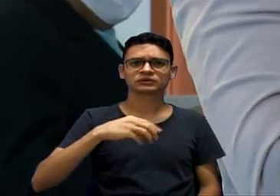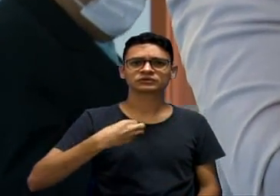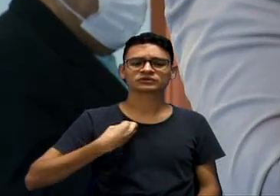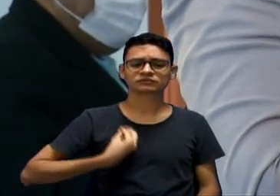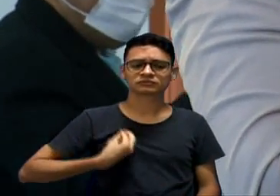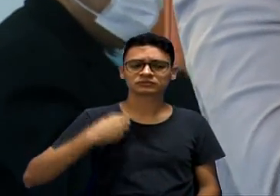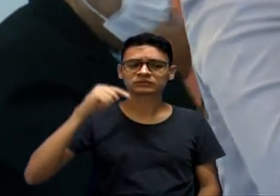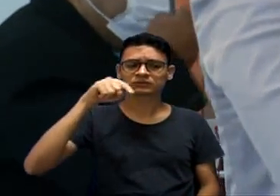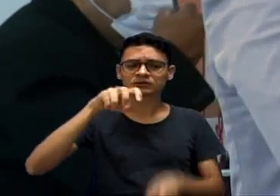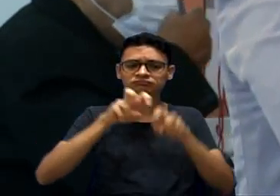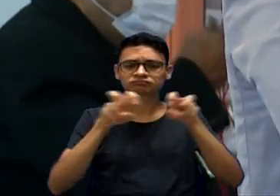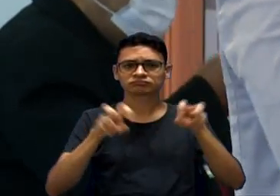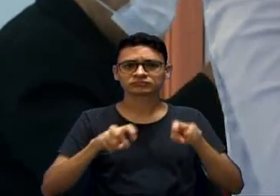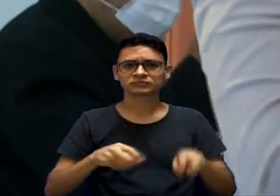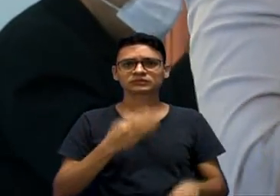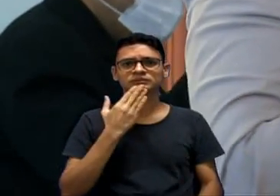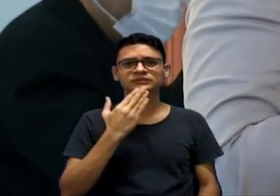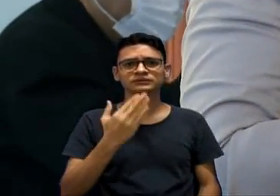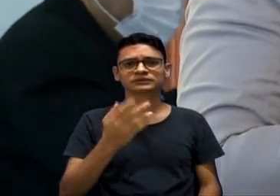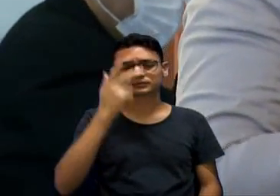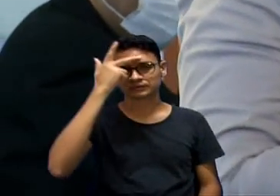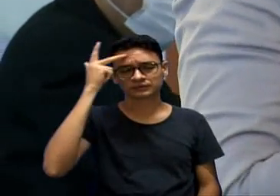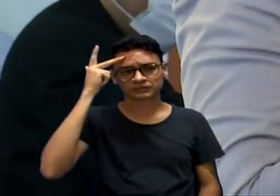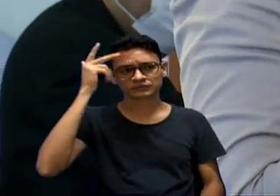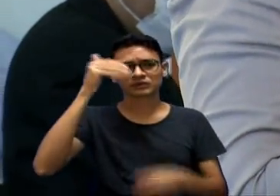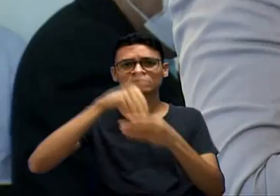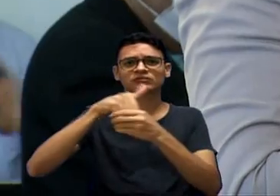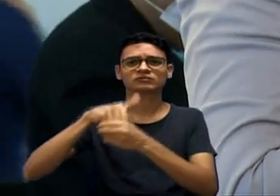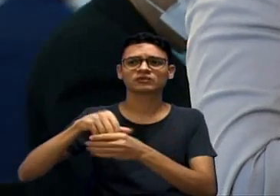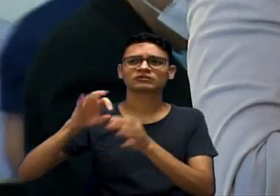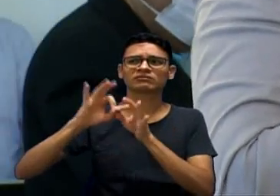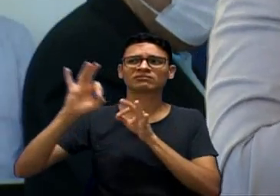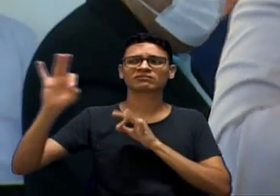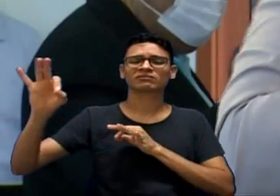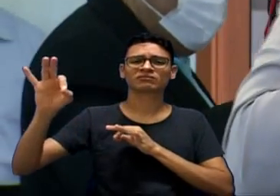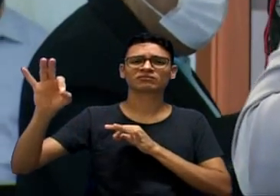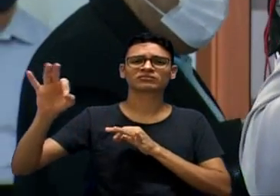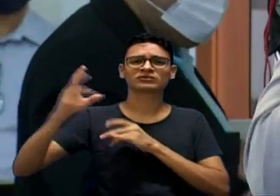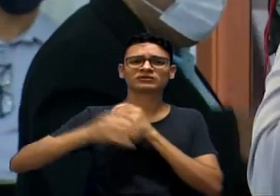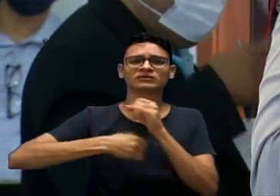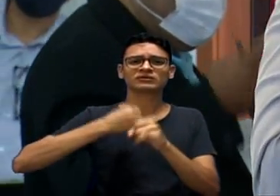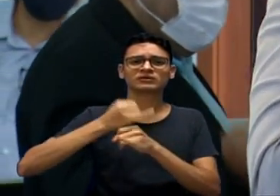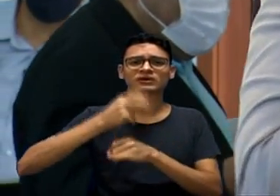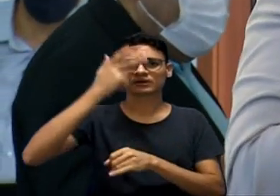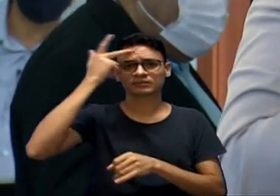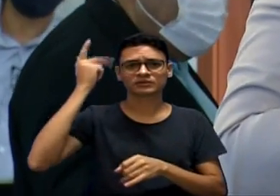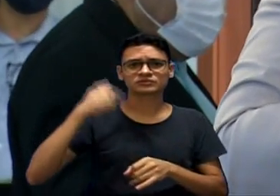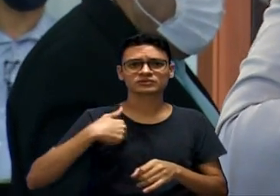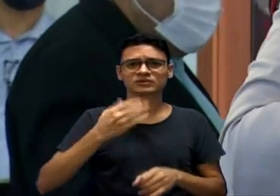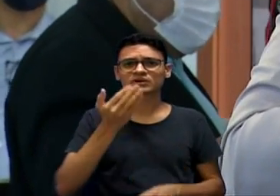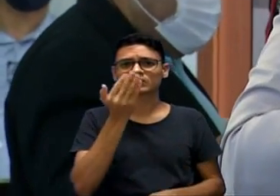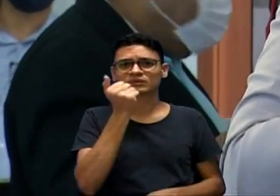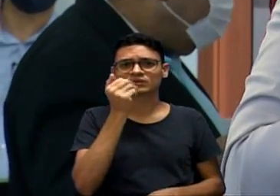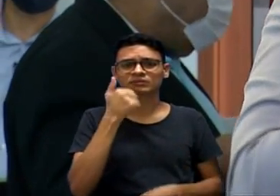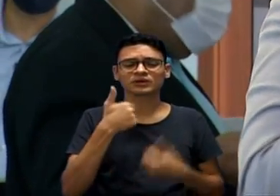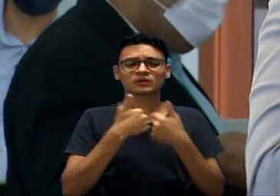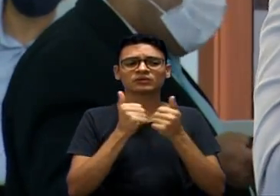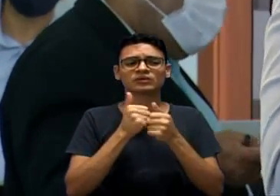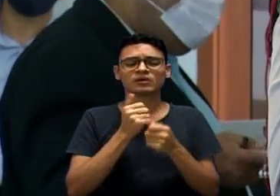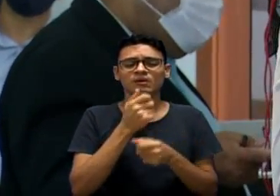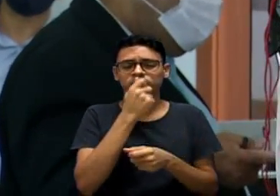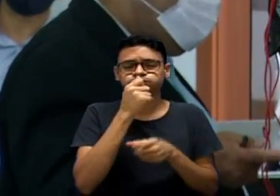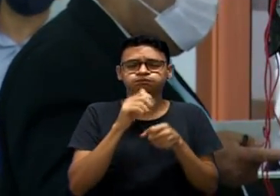aqui. Ficar pedindo para a pessoa votar, onde a pessoa está... E o trabalhador está lá com a sua marmita, que pegou ônibus lotado,